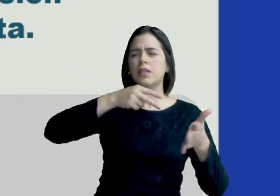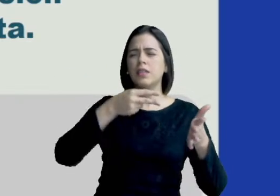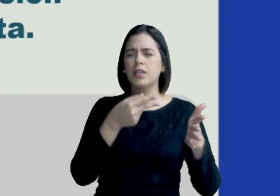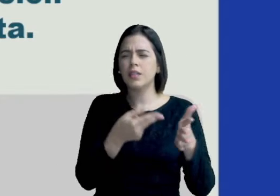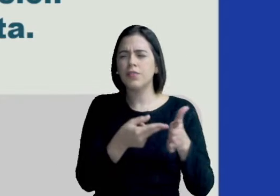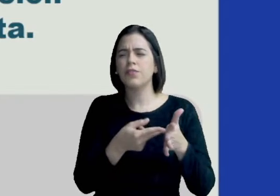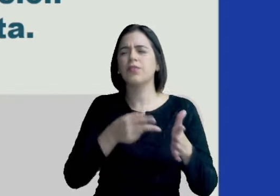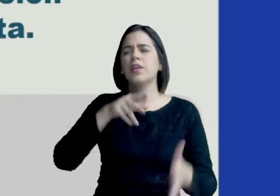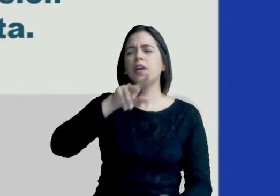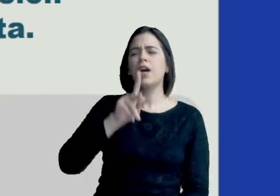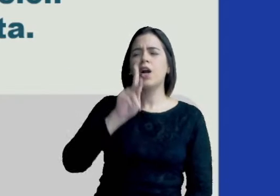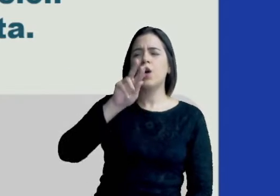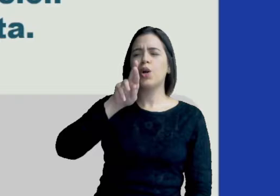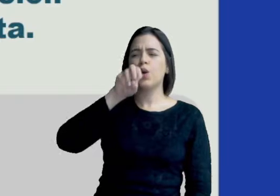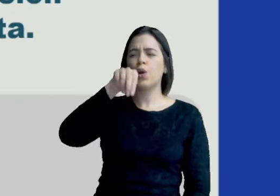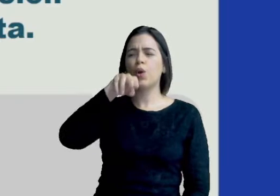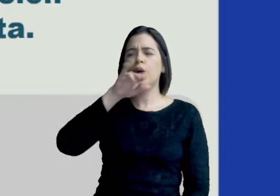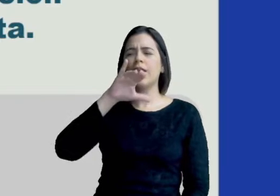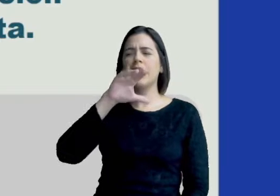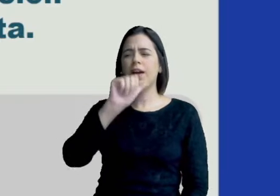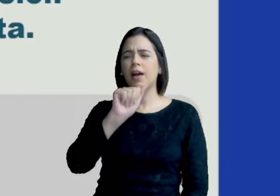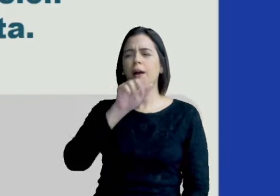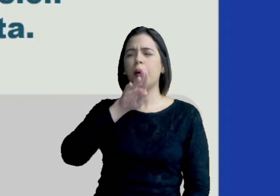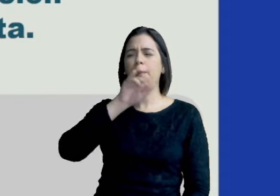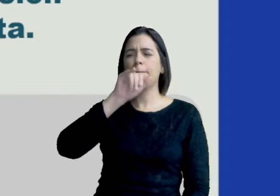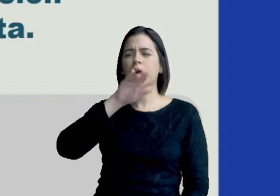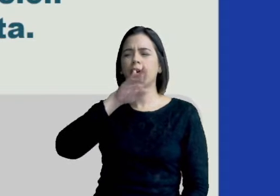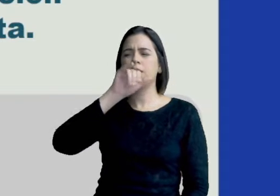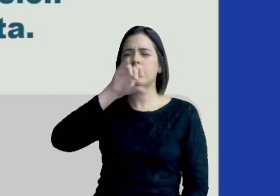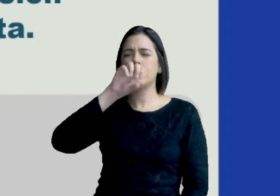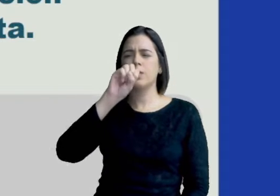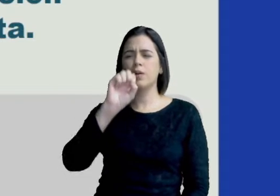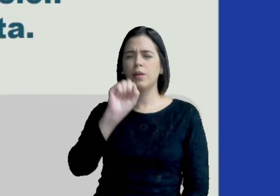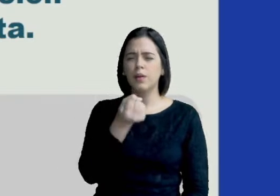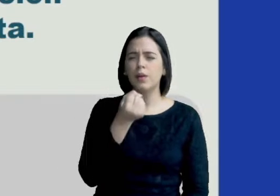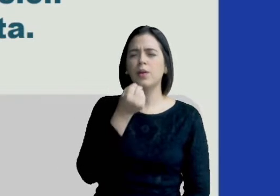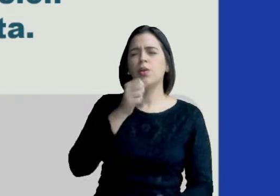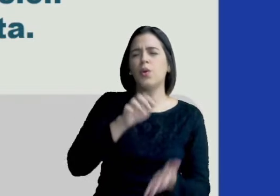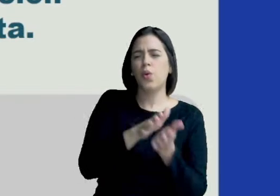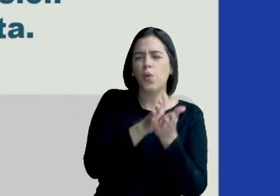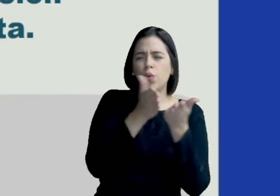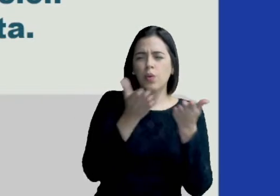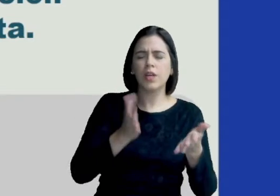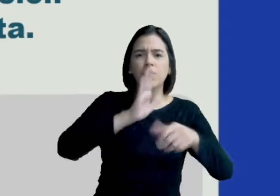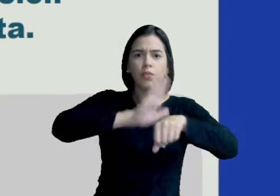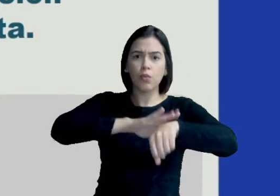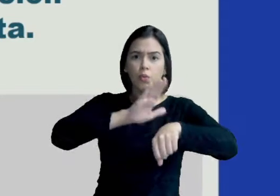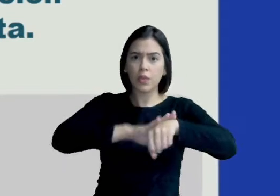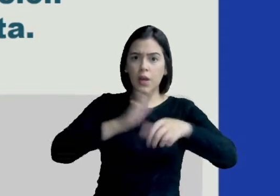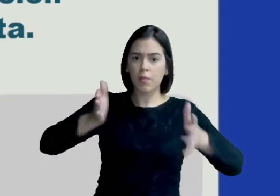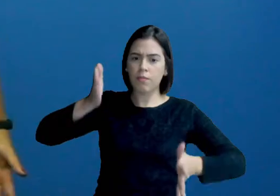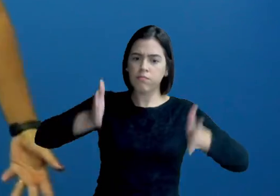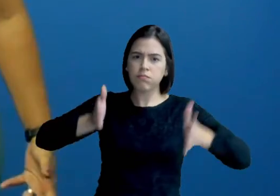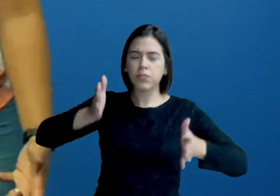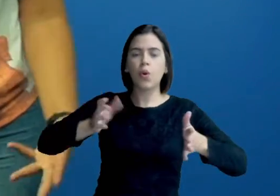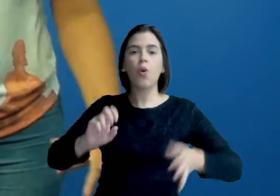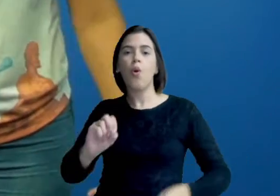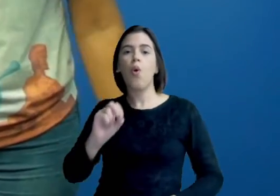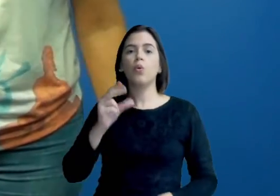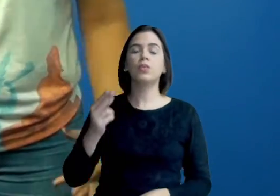del griego crónica biblios, es decir, libro que sigue el orden del tiempo. Ou